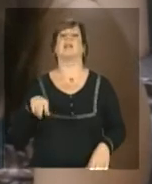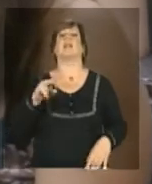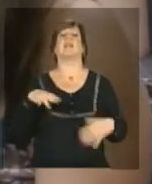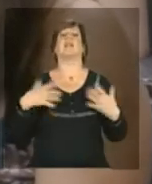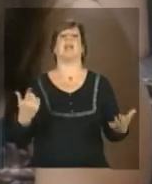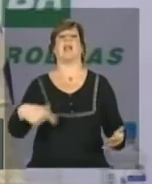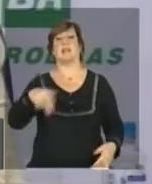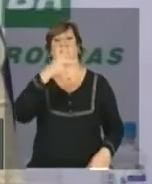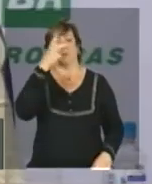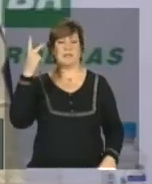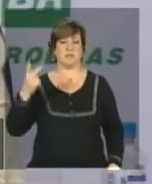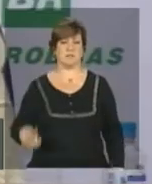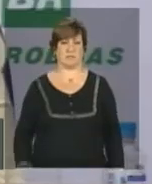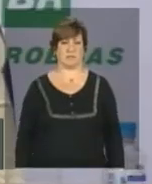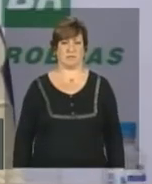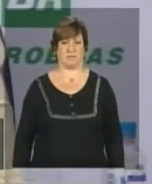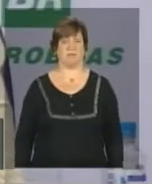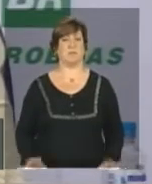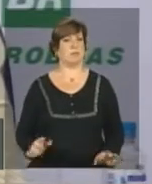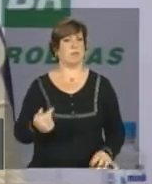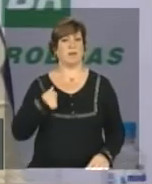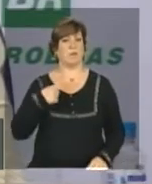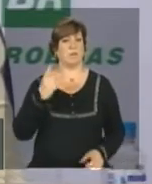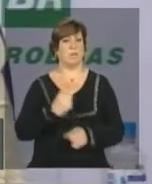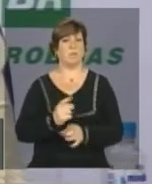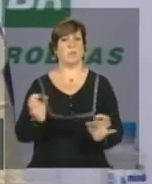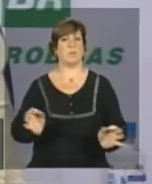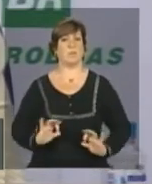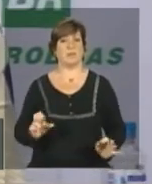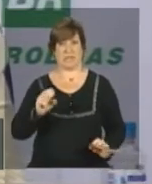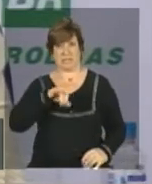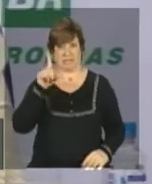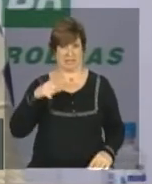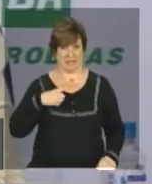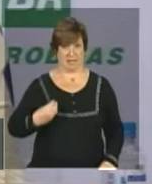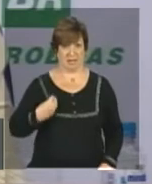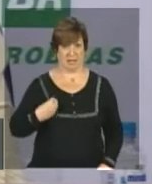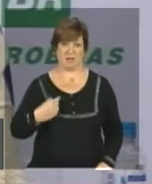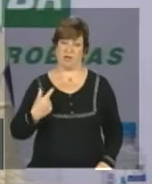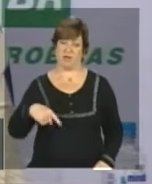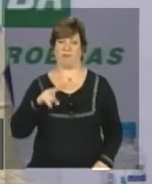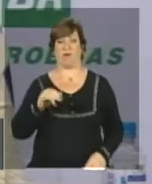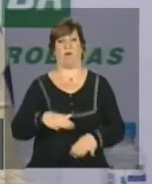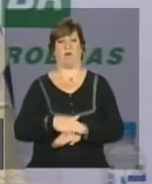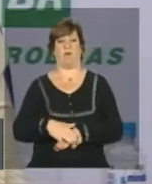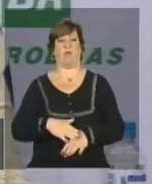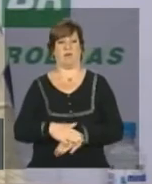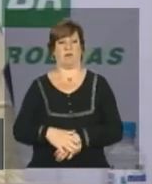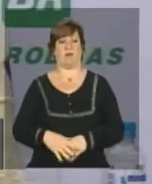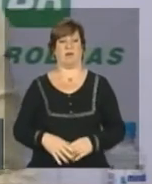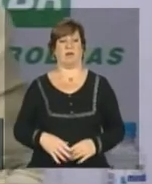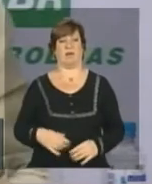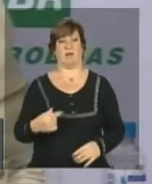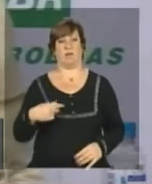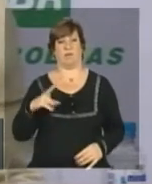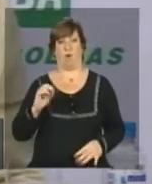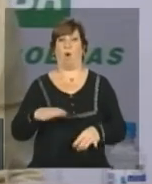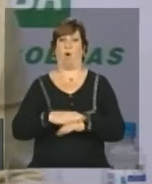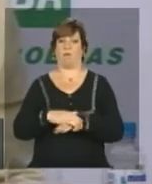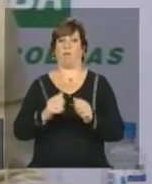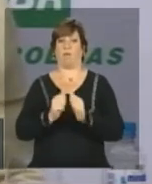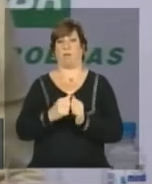contrariados? Eu ainda não os achei, não. Se eles existem, a gente vai conversar. Eu vou conversar com